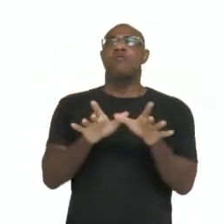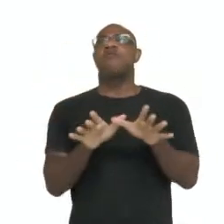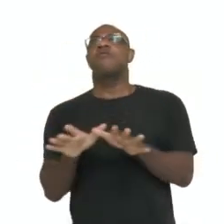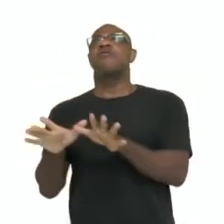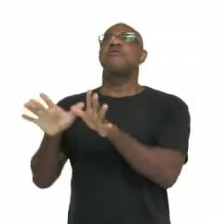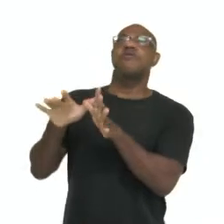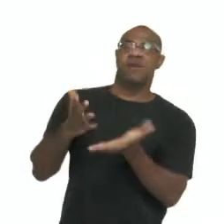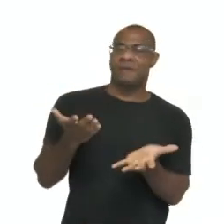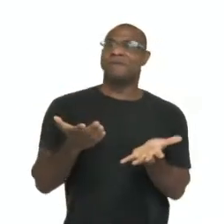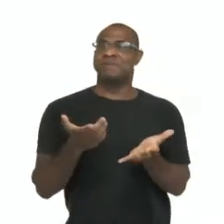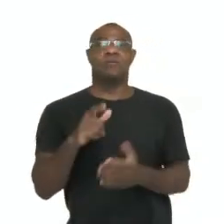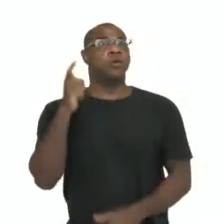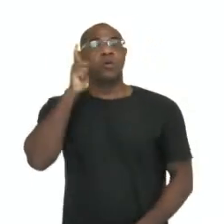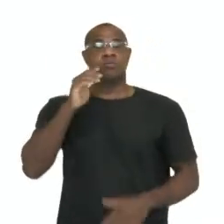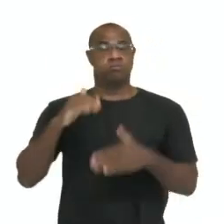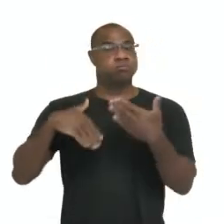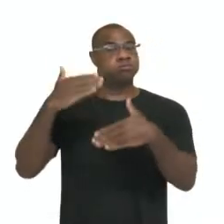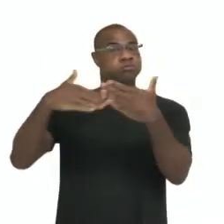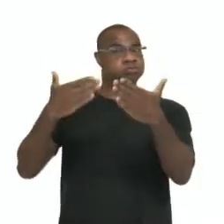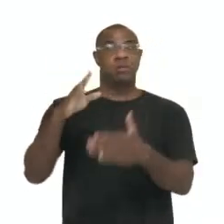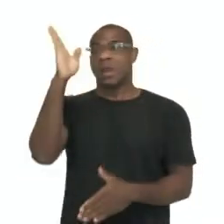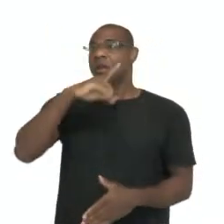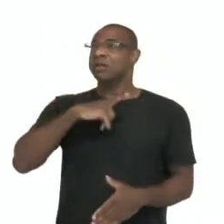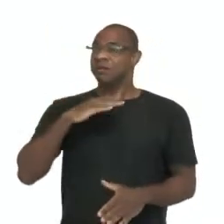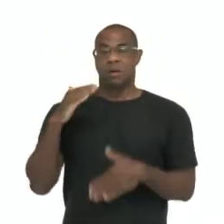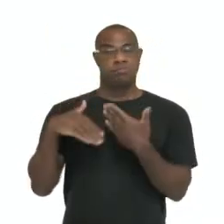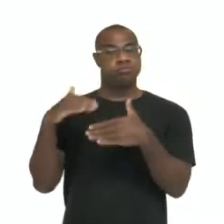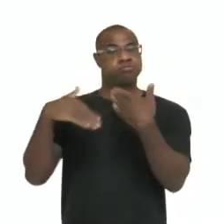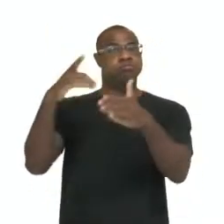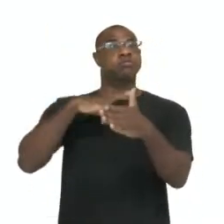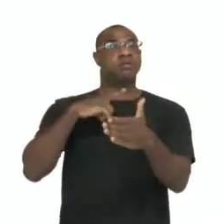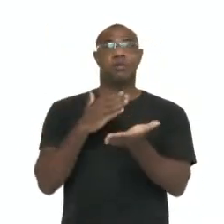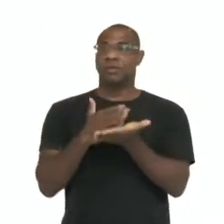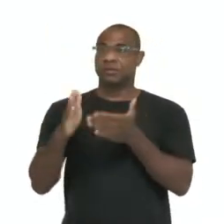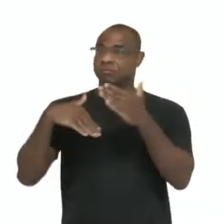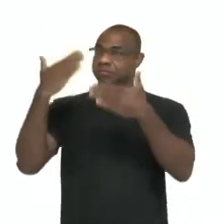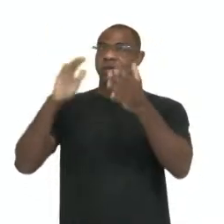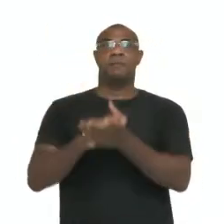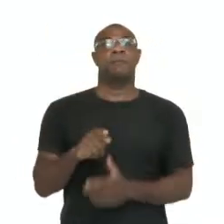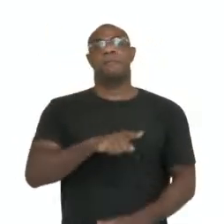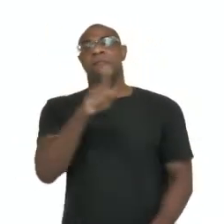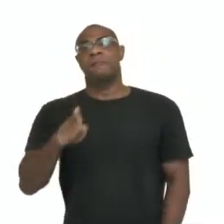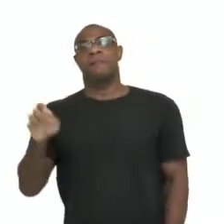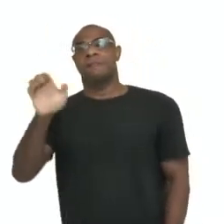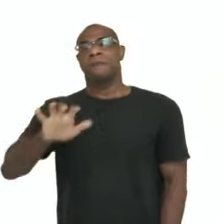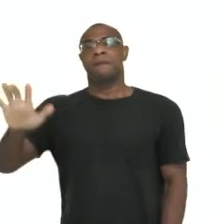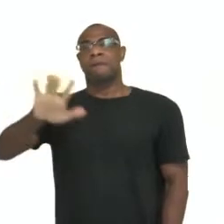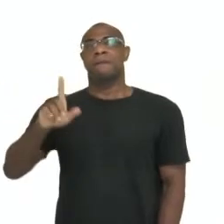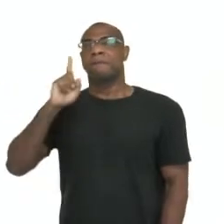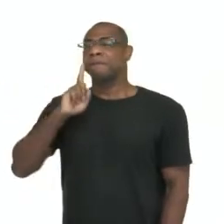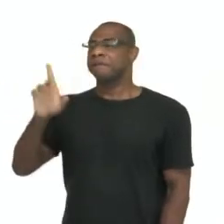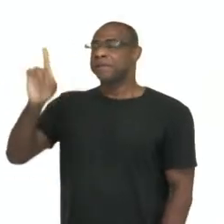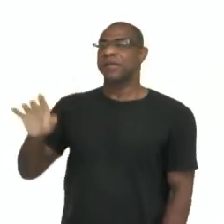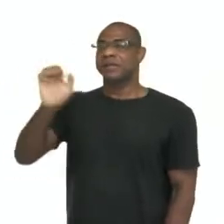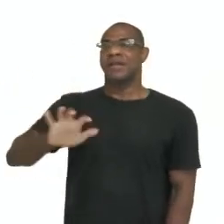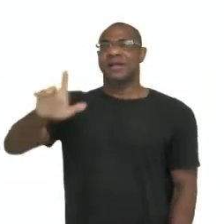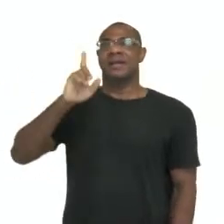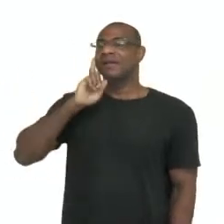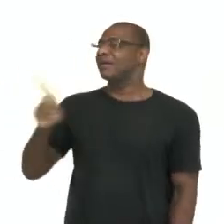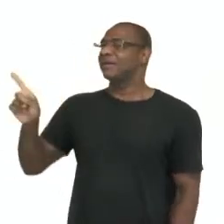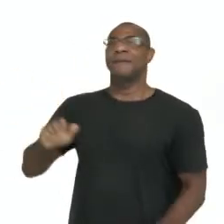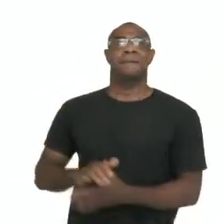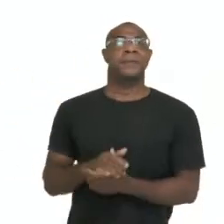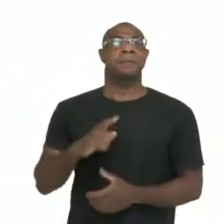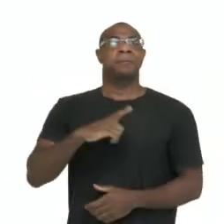na economia. O Brasil é um país que vai para frente. Ou a imagem mais à direita da sua tela. Repare que a primeira imagem em cima é